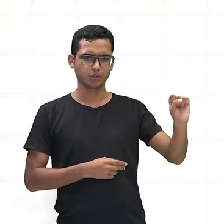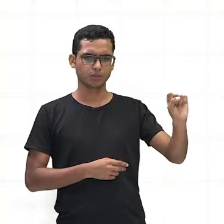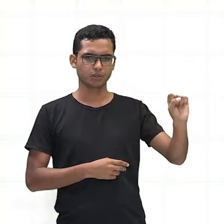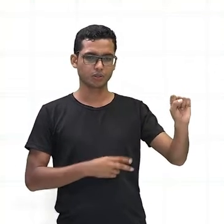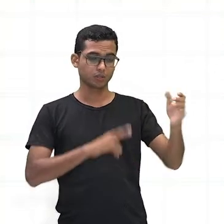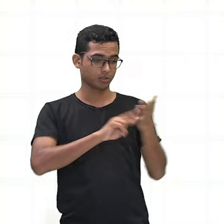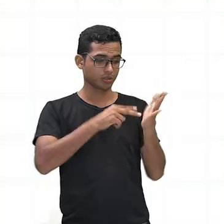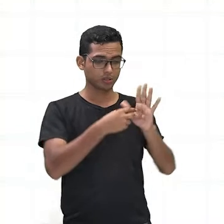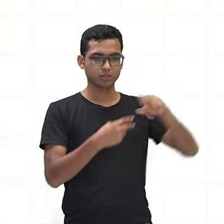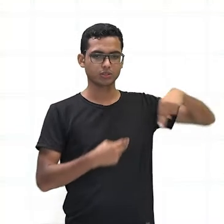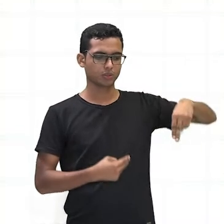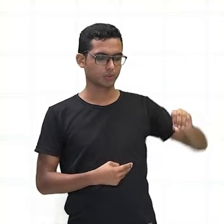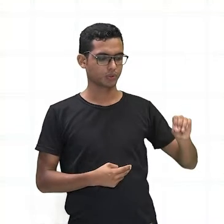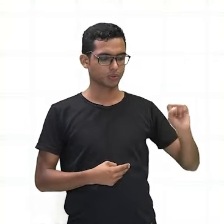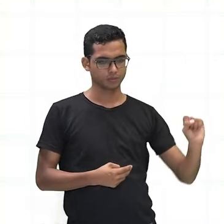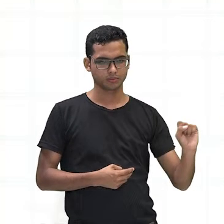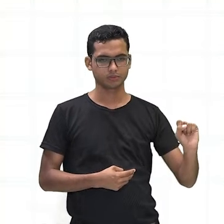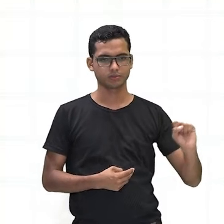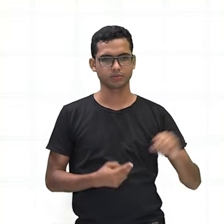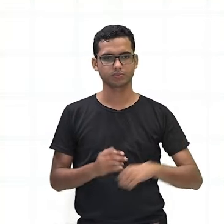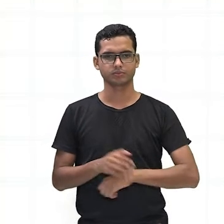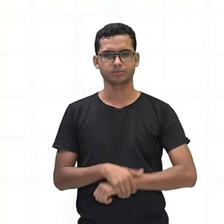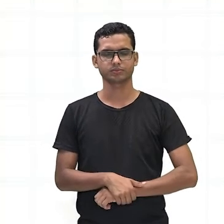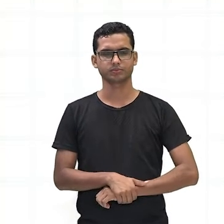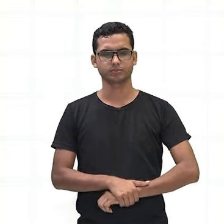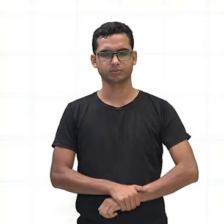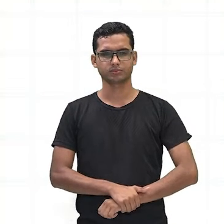significa nos,